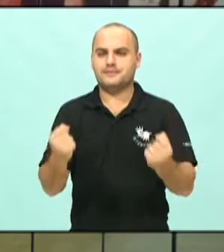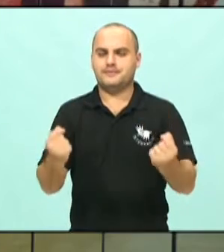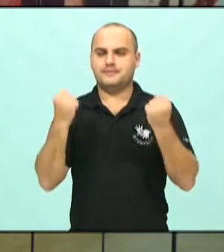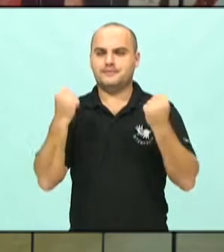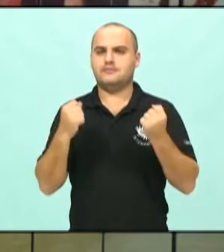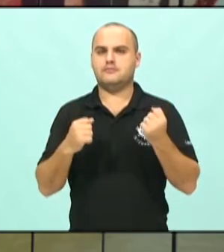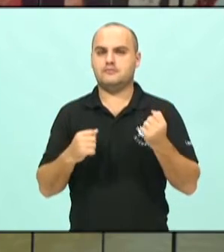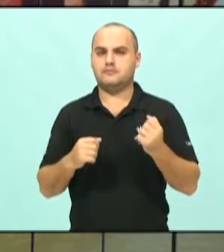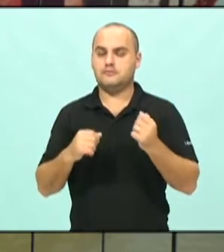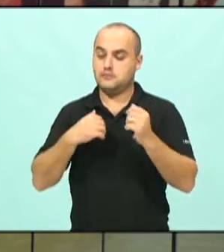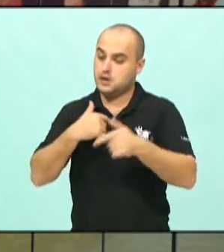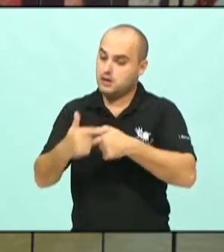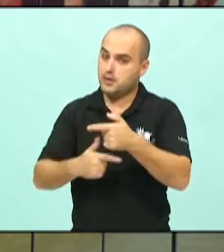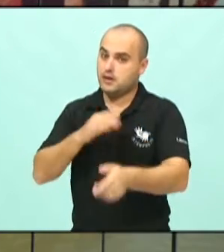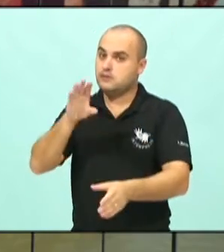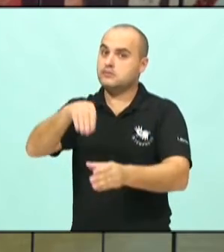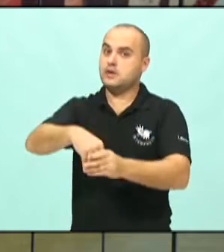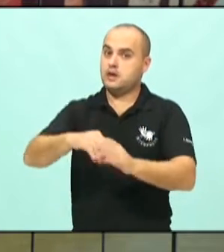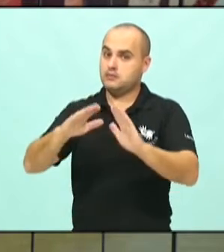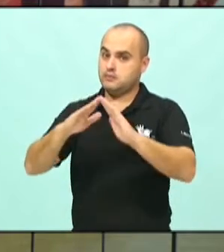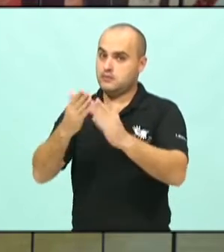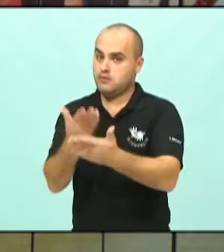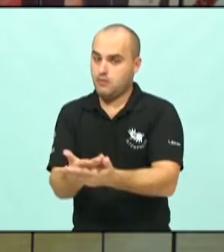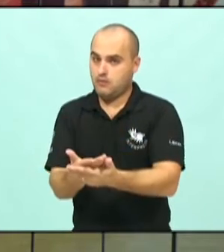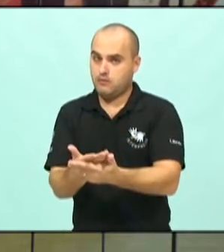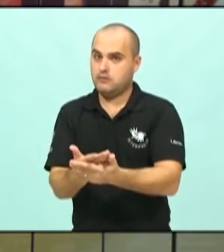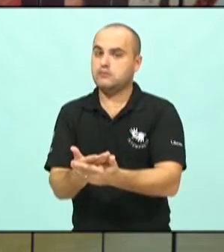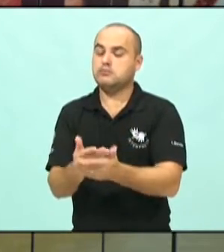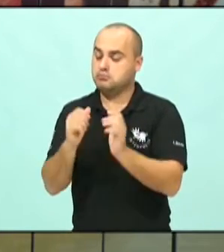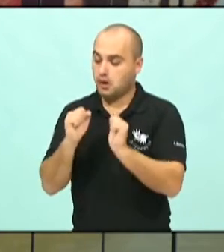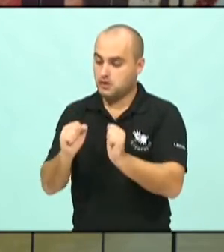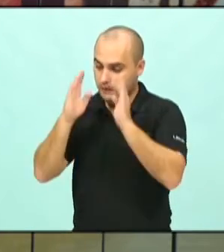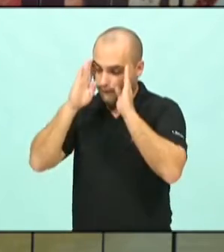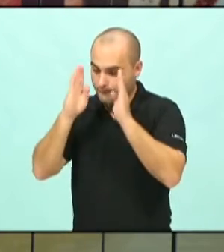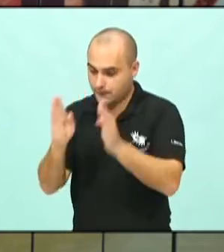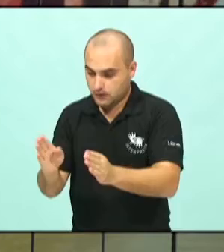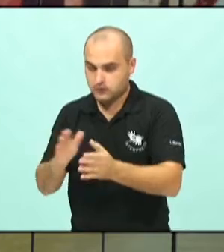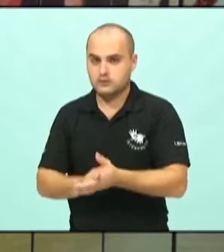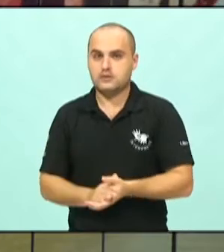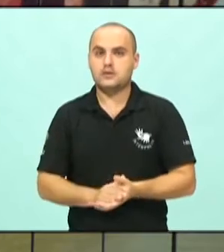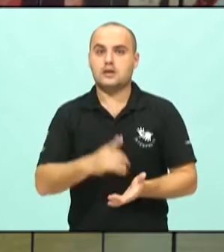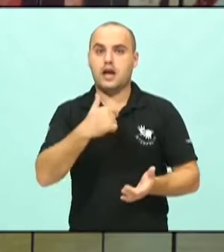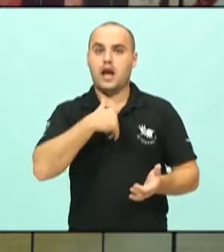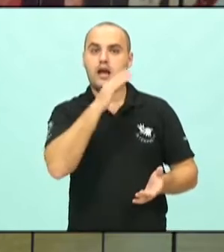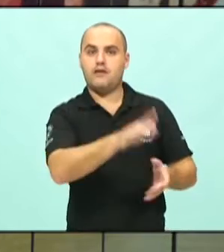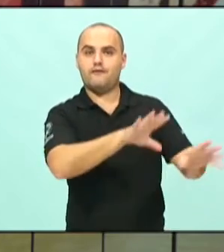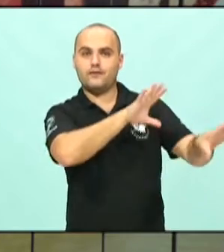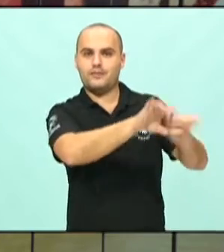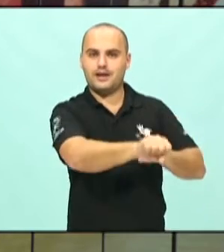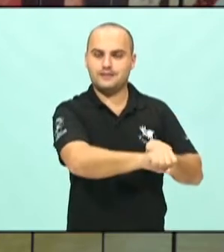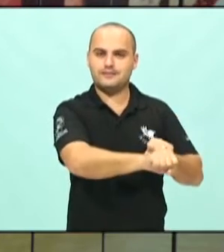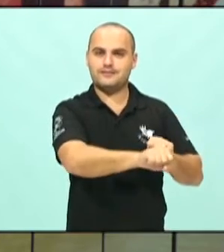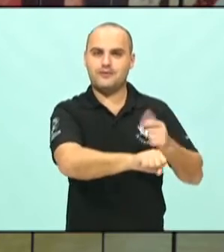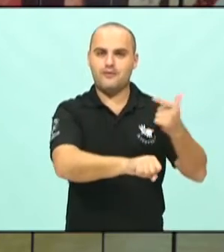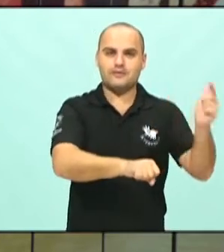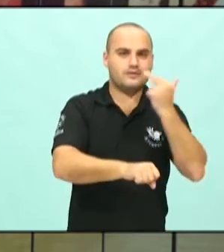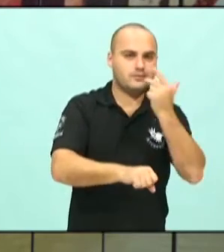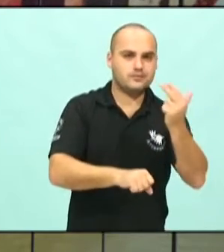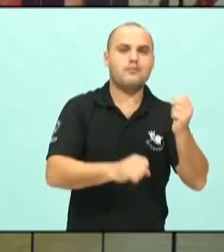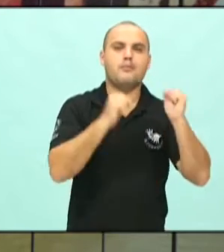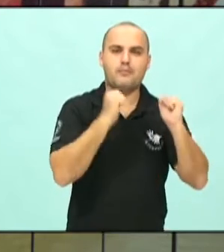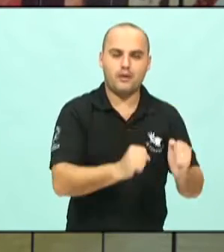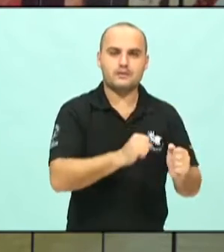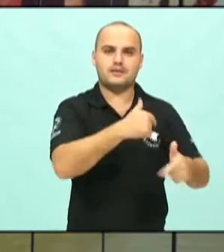trabalhar dentro do ambiente escolar. Professor de educação física em escola. Eu sou profissional formado em bacharel. Eu estou apto para trabalhar